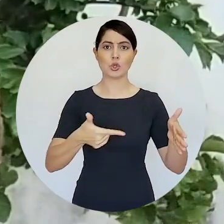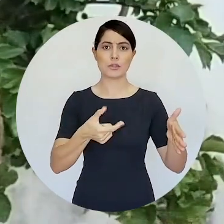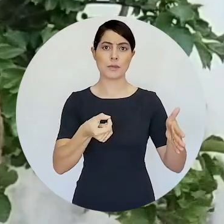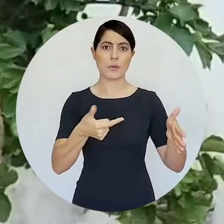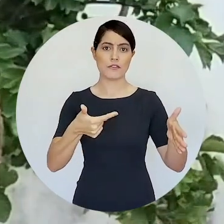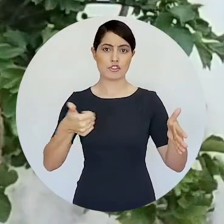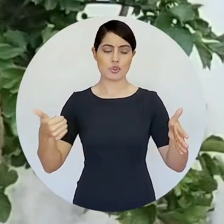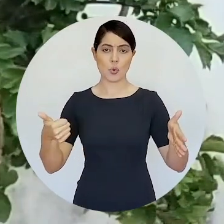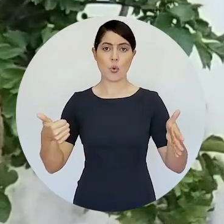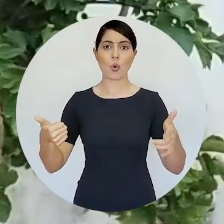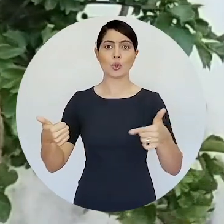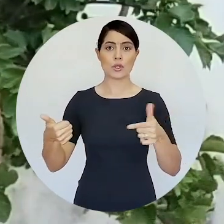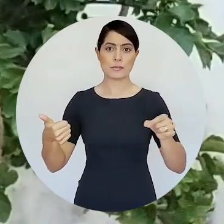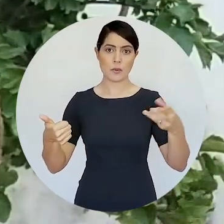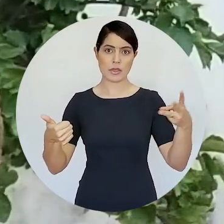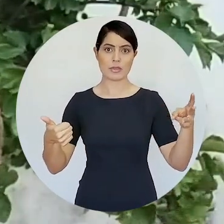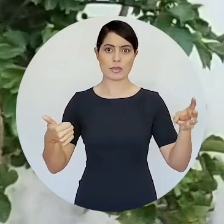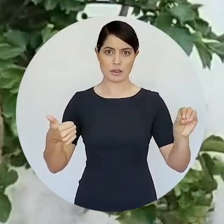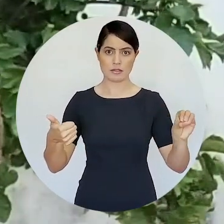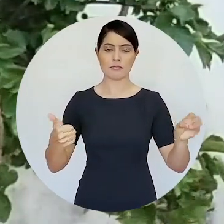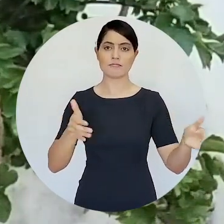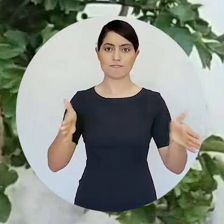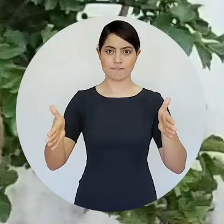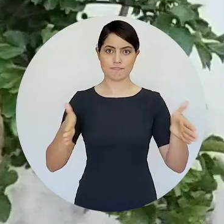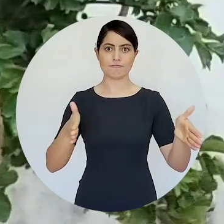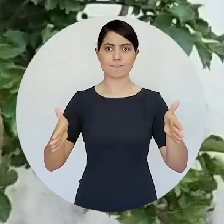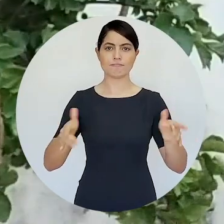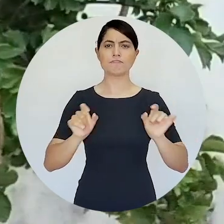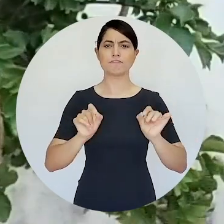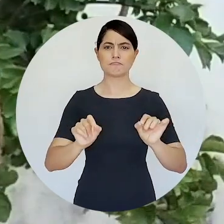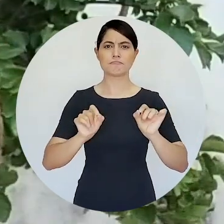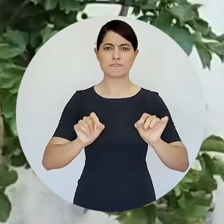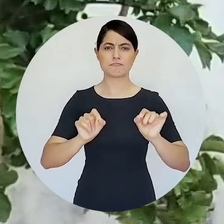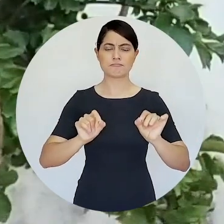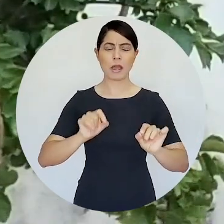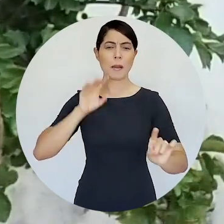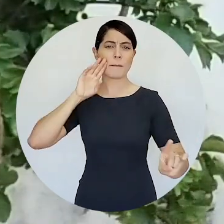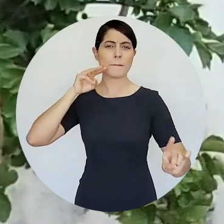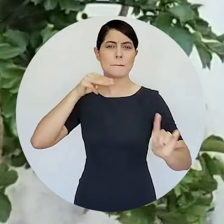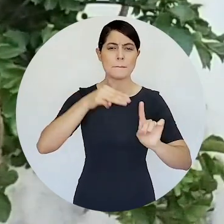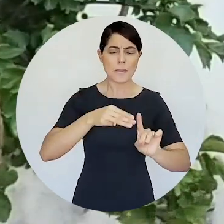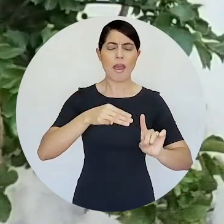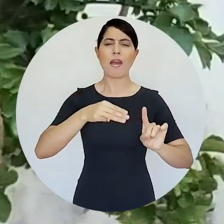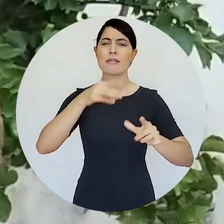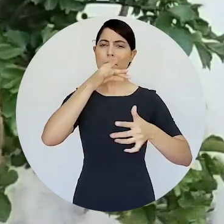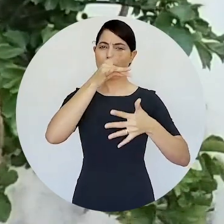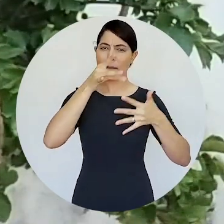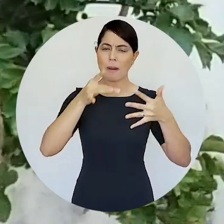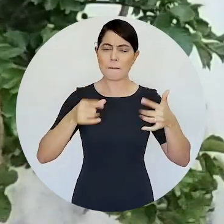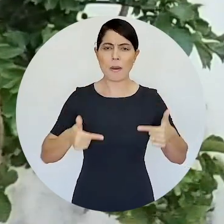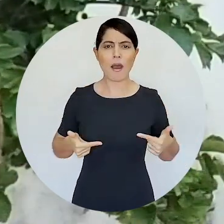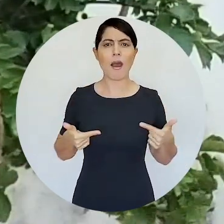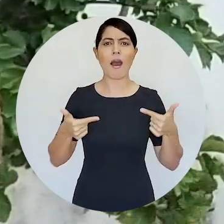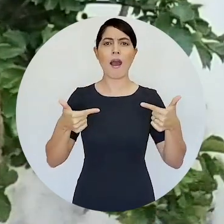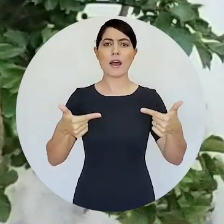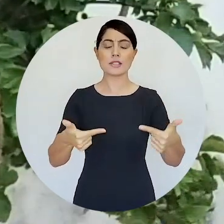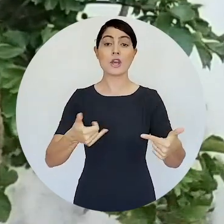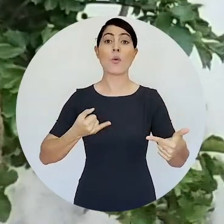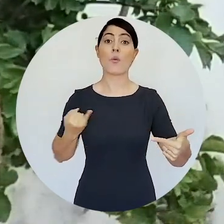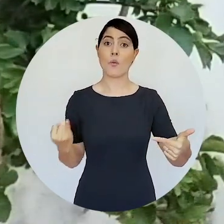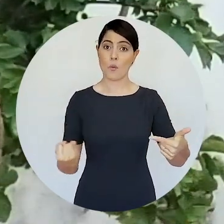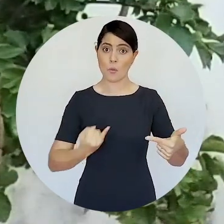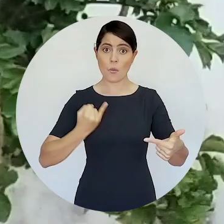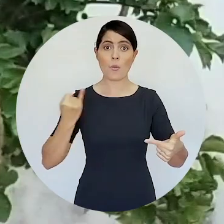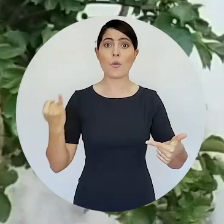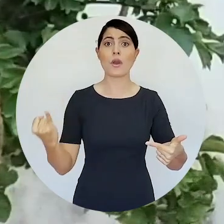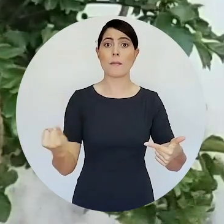Que por meio dos seus Objetivos de Desenvolvimento Sustentável, que são 17, suas inúmeras metas e indicadores, tem contribuído para